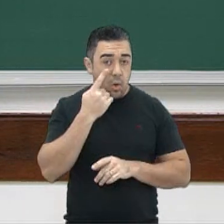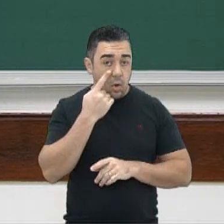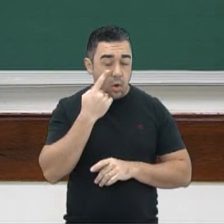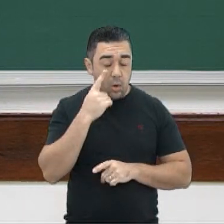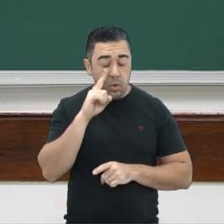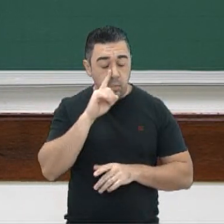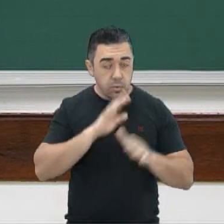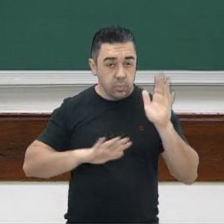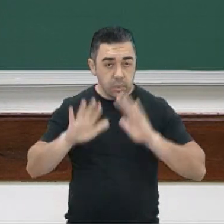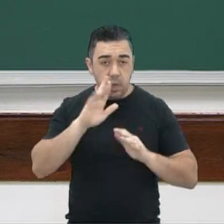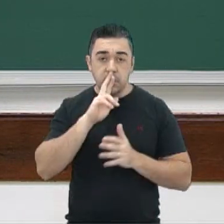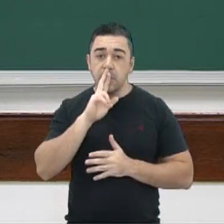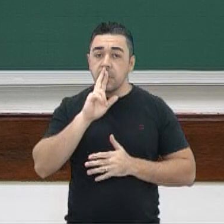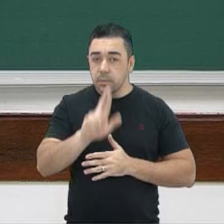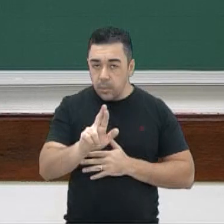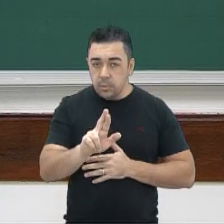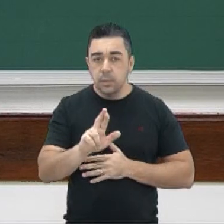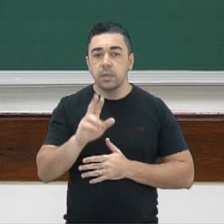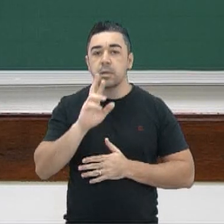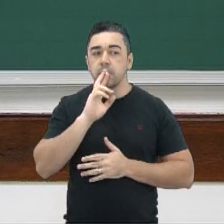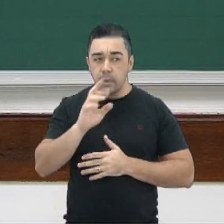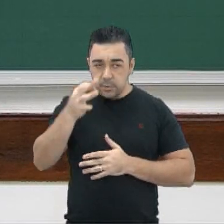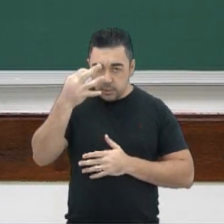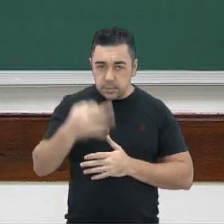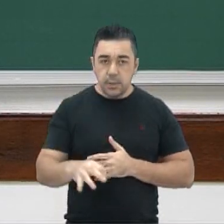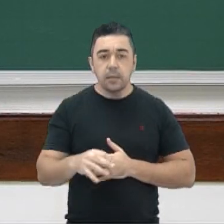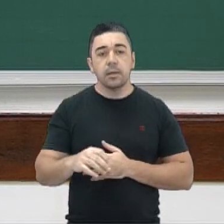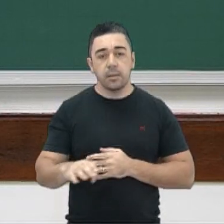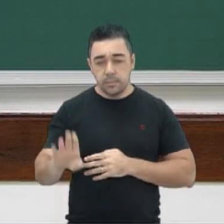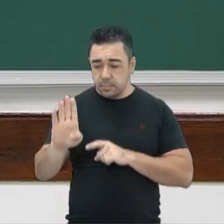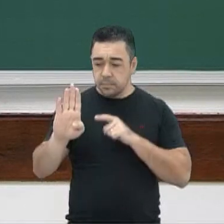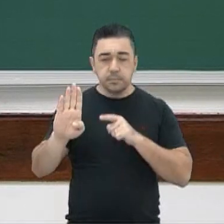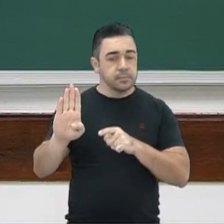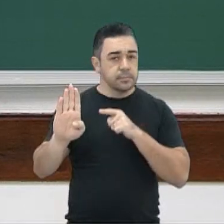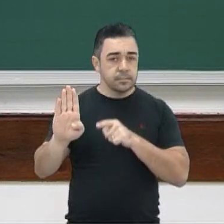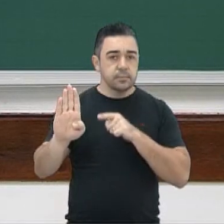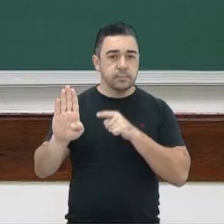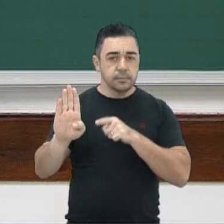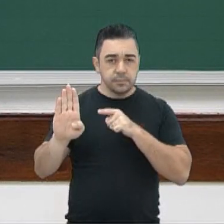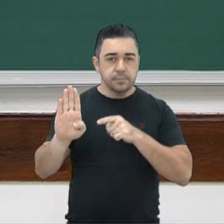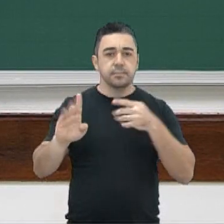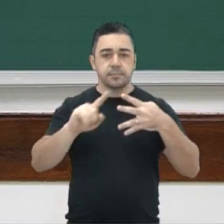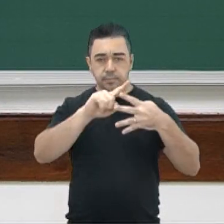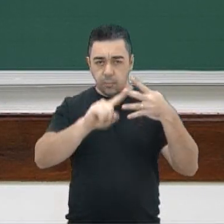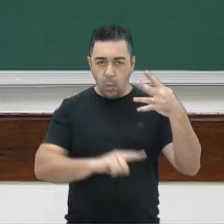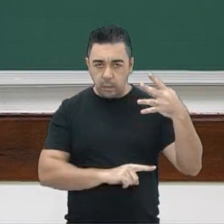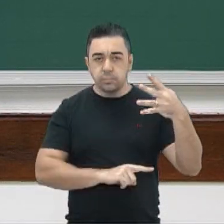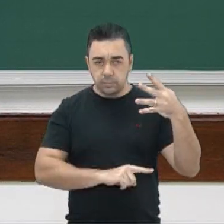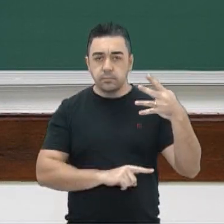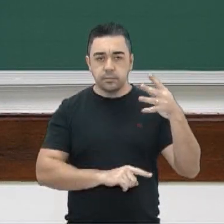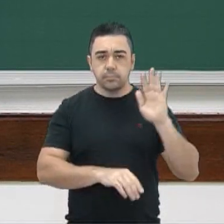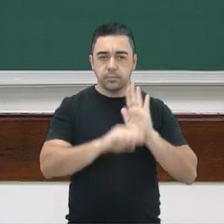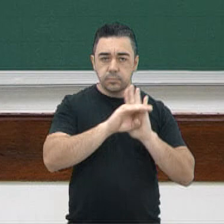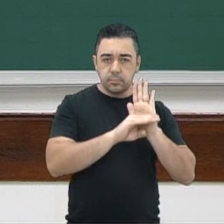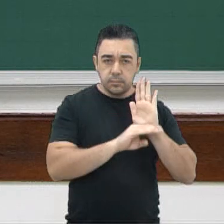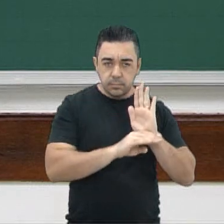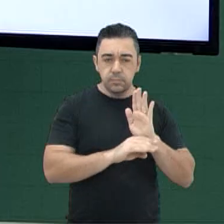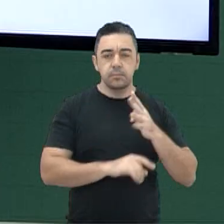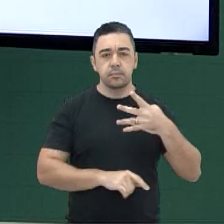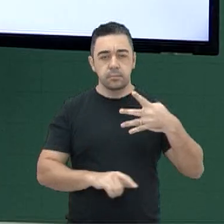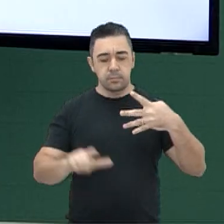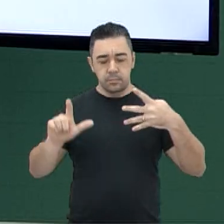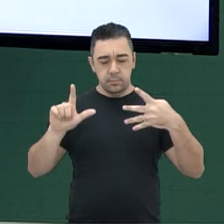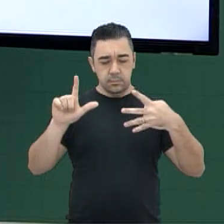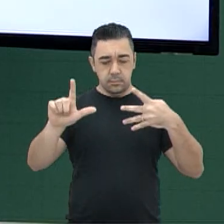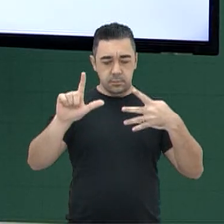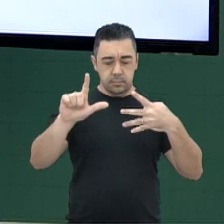cuidado quando vocês forem responder. Qual vai ser a resposta correta? A resposta é letra B. 4 casos. Lado,